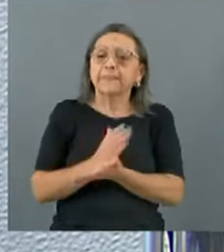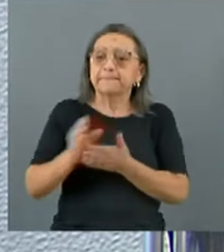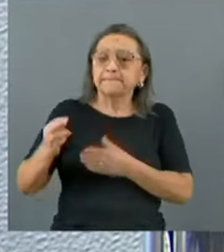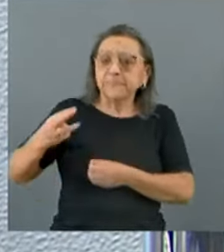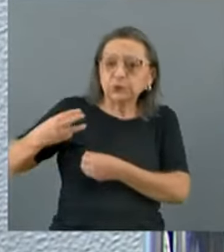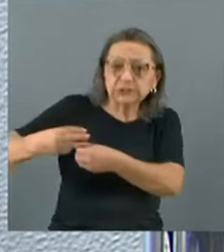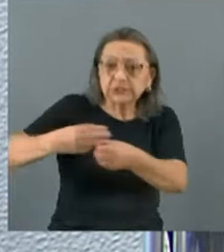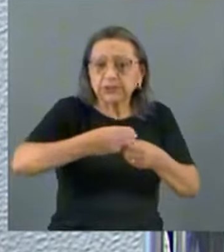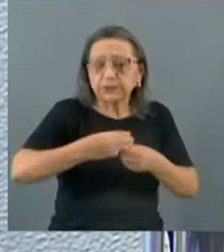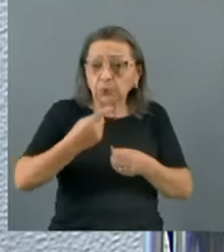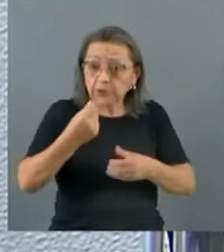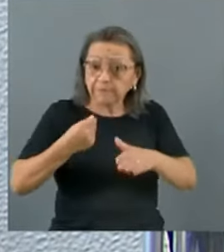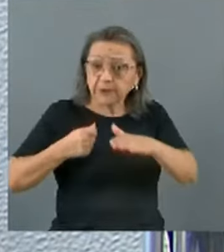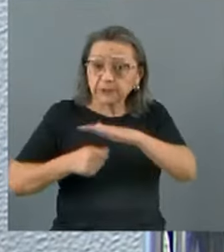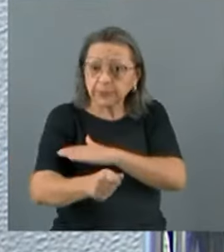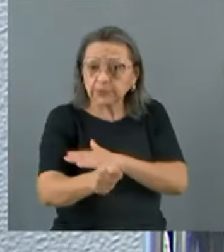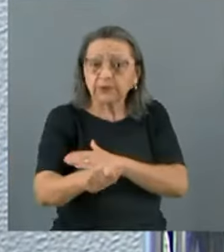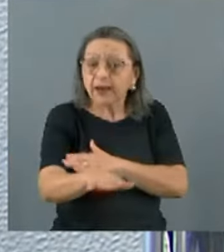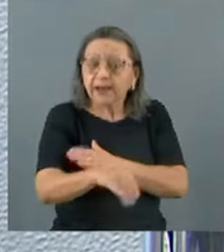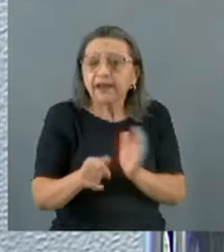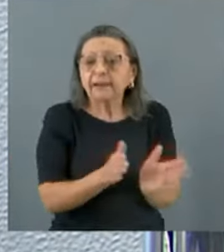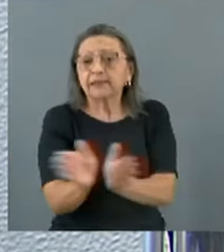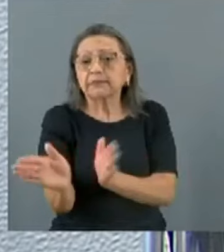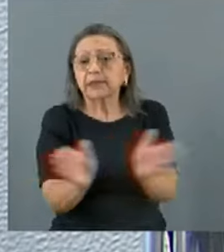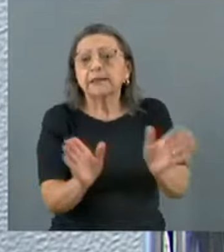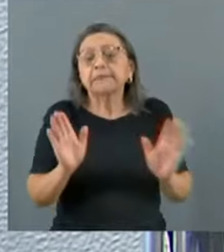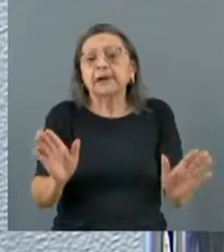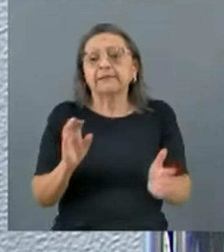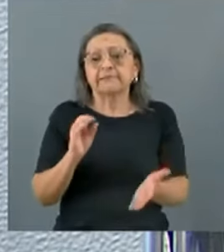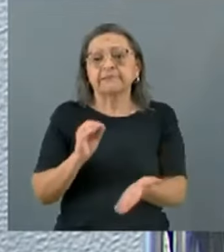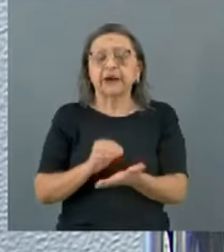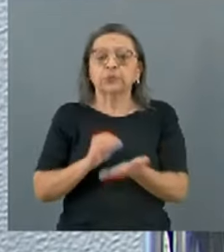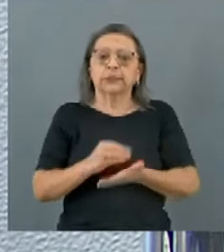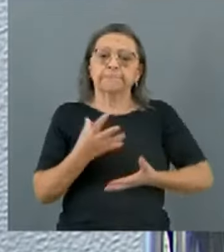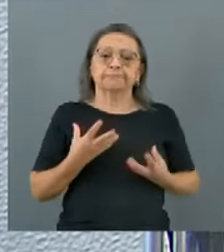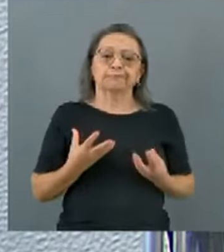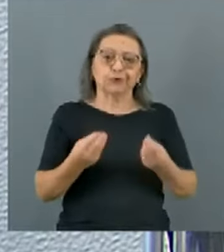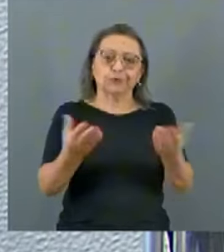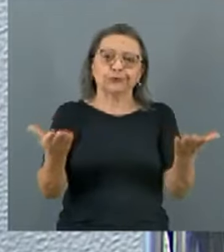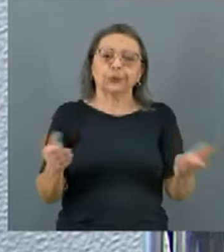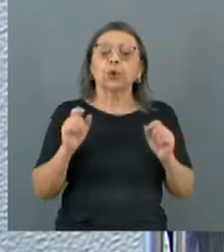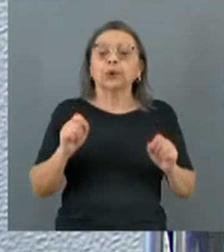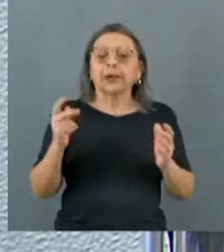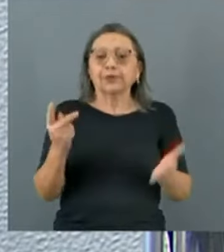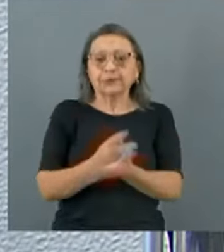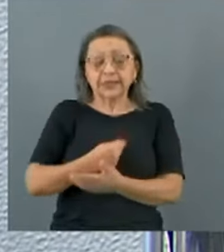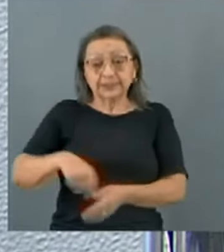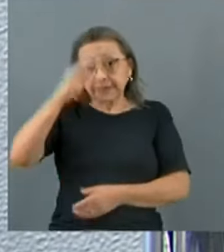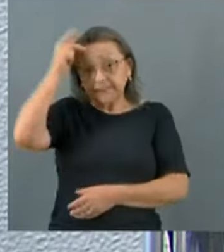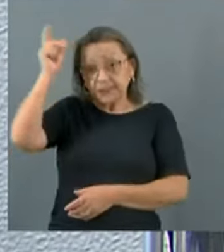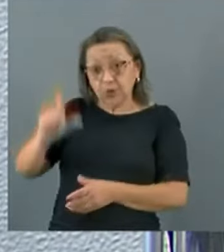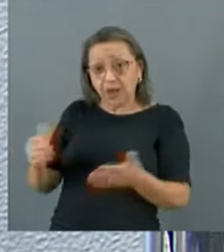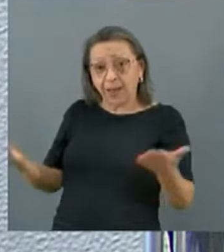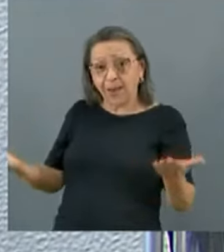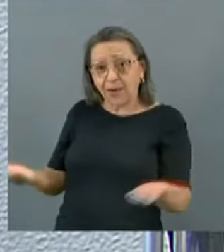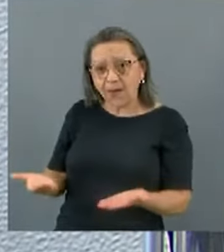com investimento em acessibilidade, mas falta muito. E o que é que acontece? A pessoa hoje,